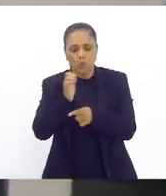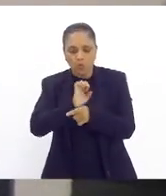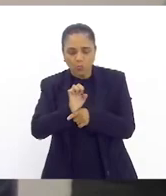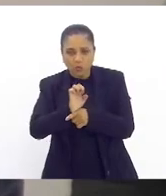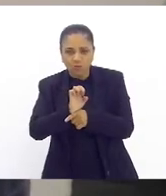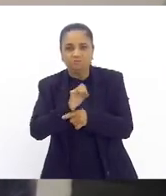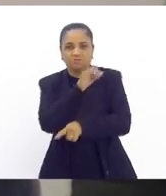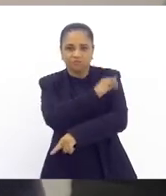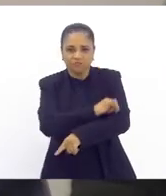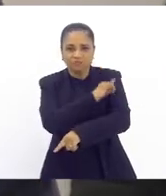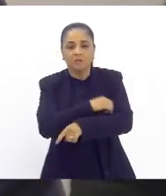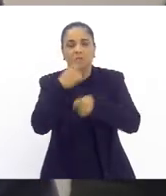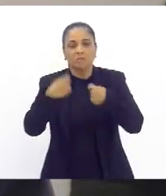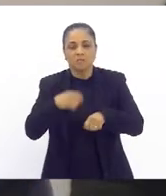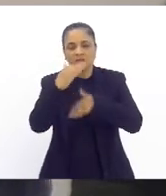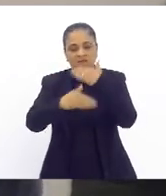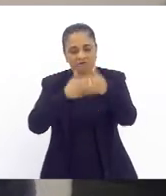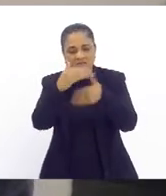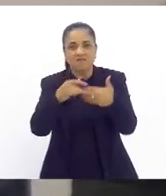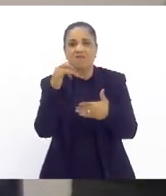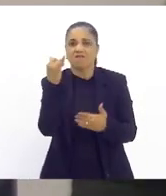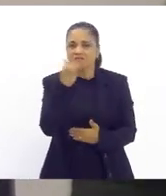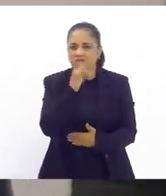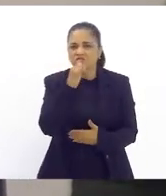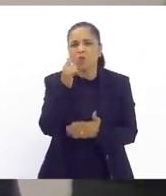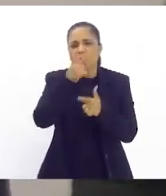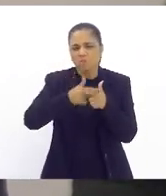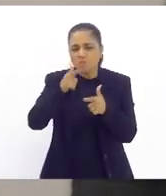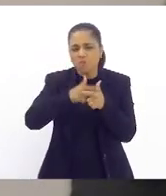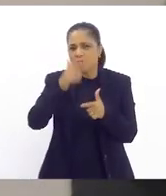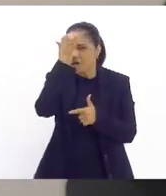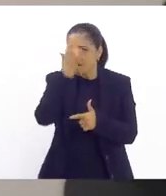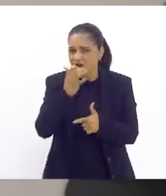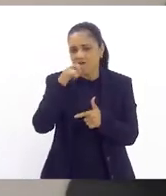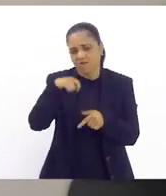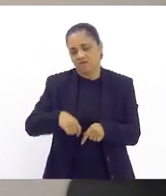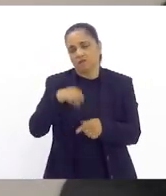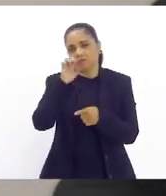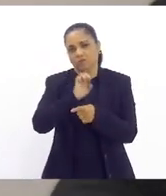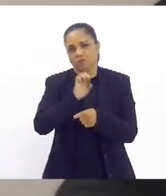crescer e energia é um problema muito grave no Rio de Janeiro